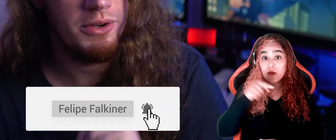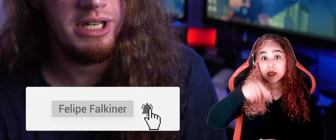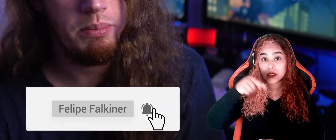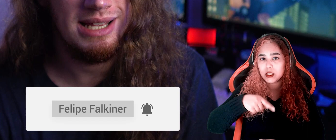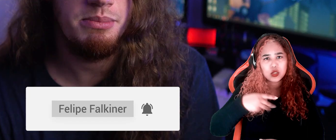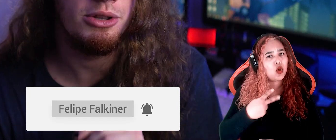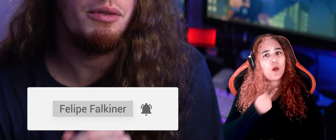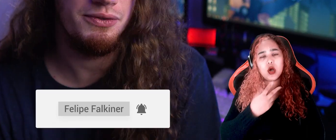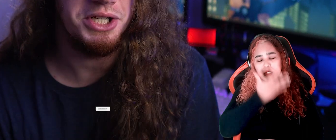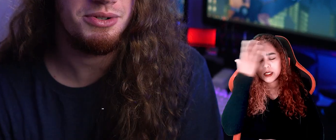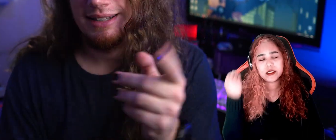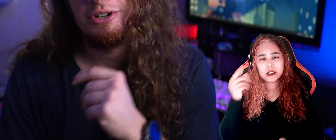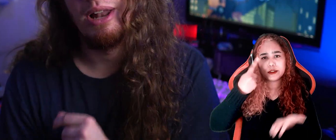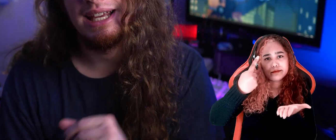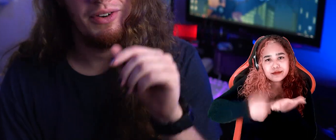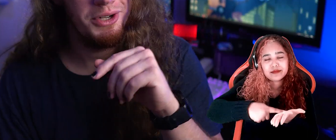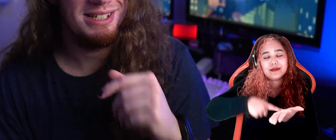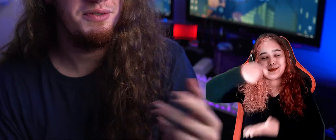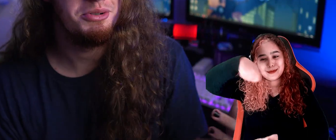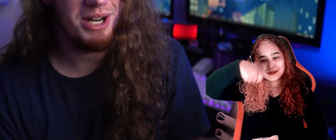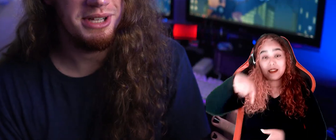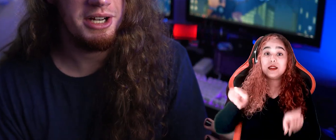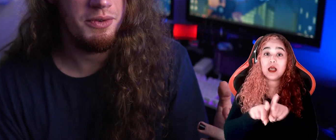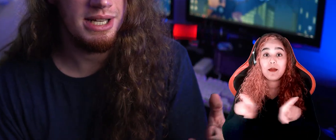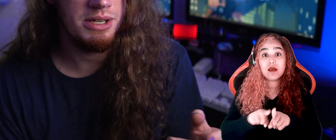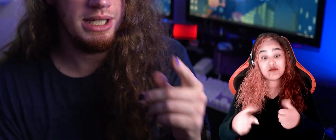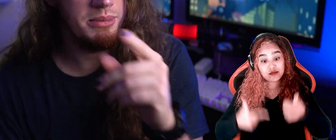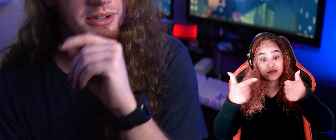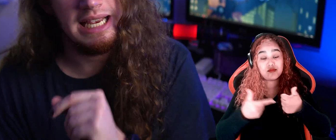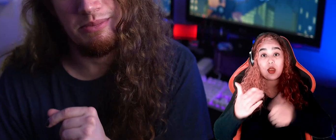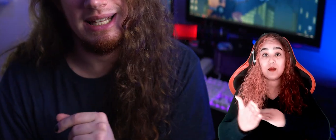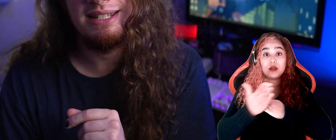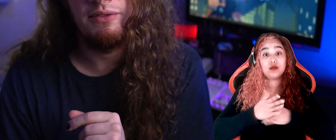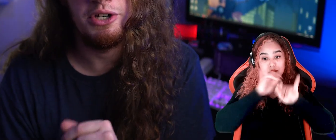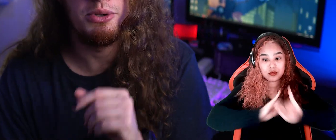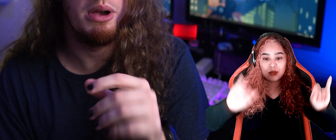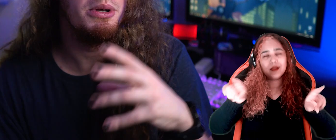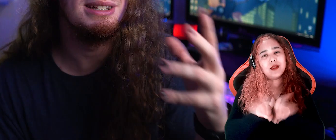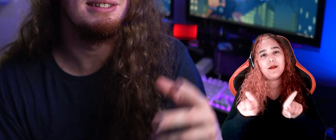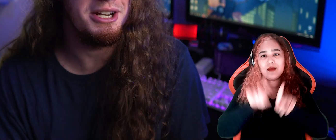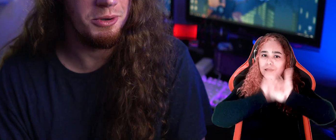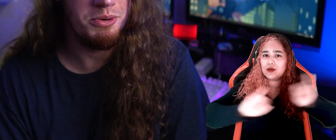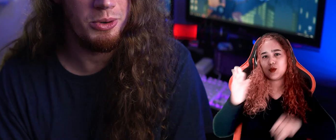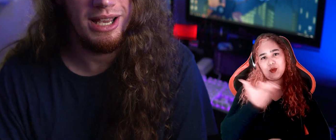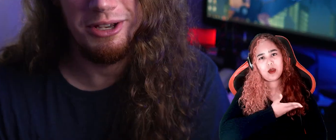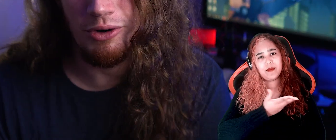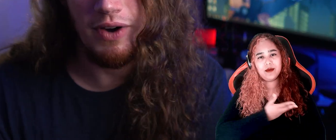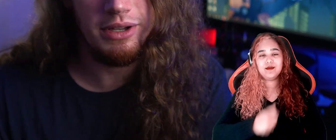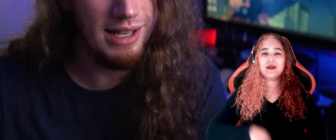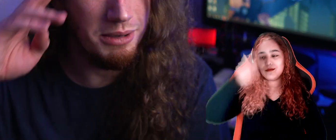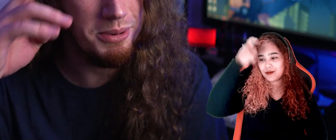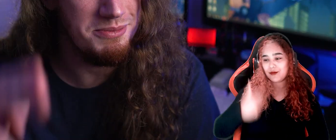inscrever e ativar o sininho para receber novos vídeos. Deixa o like e favorita esse vídeo para ajudar na divulgação, e também não esquece de mandar esse vídeo para o seu amigo que está atrás de um notebook.